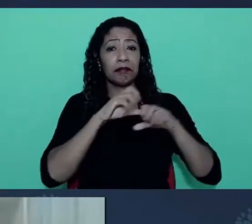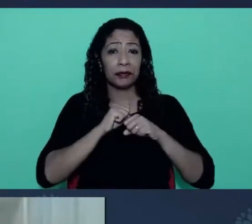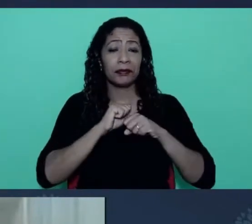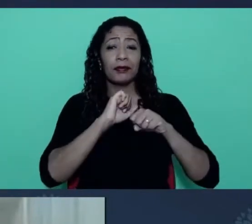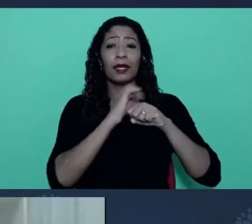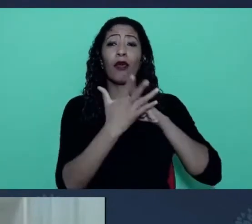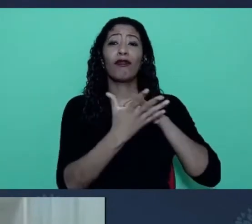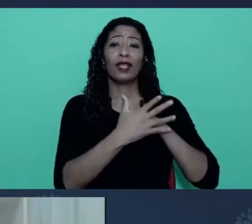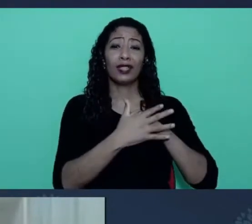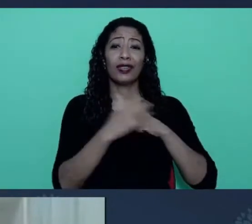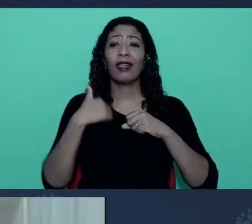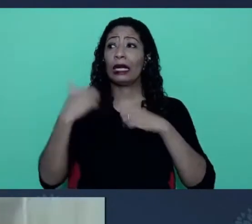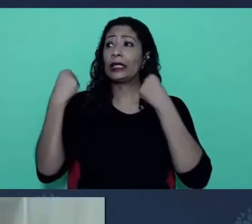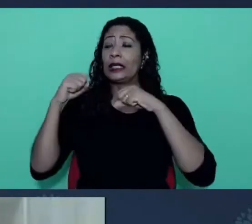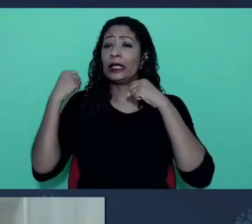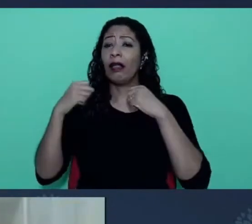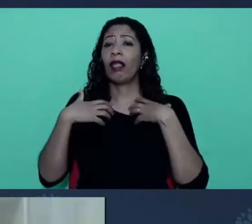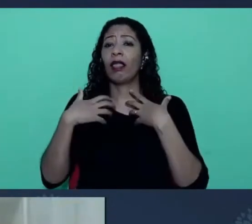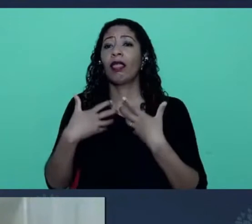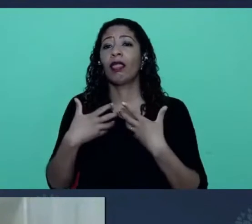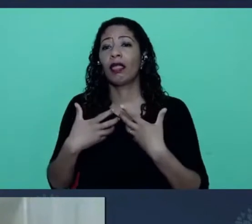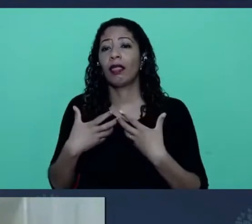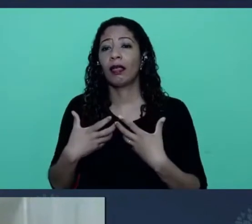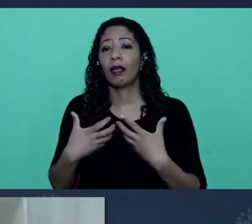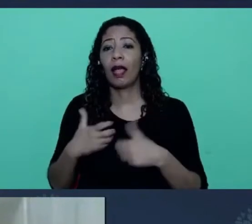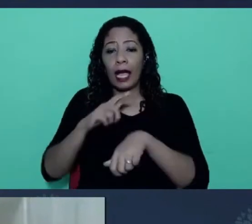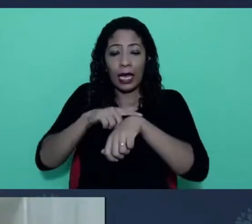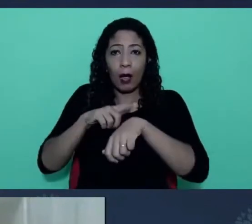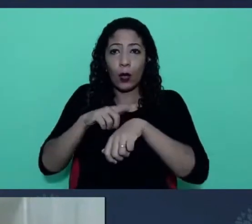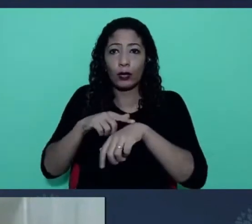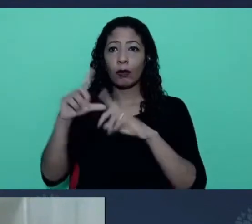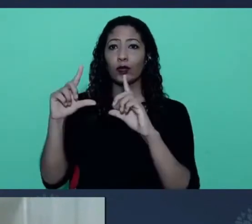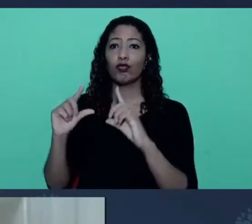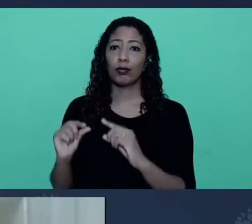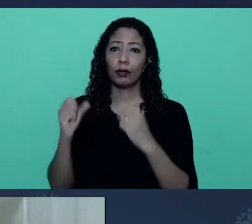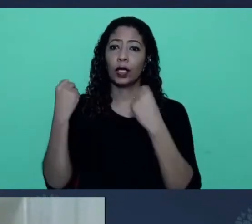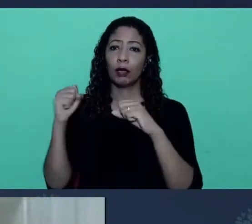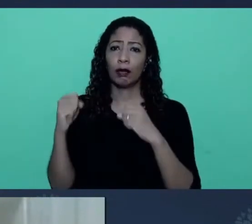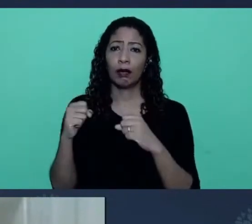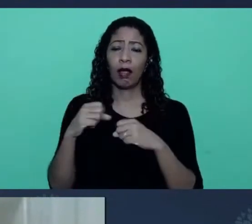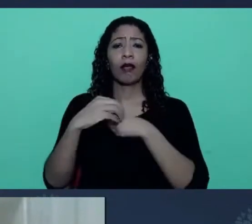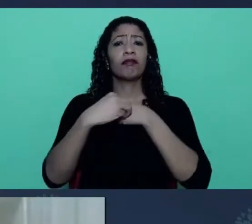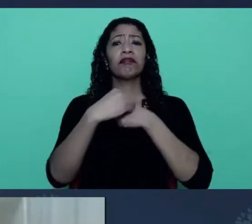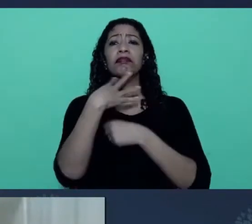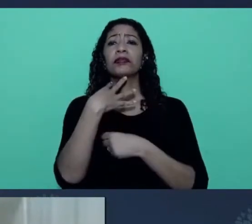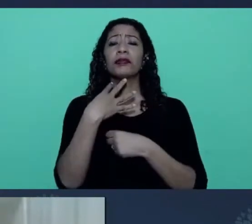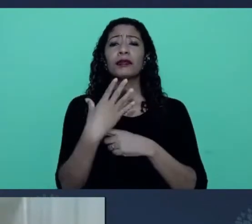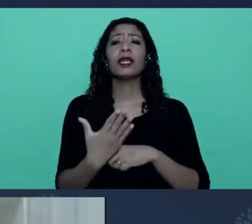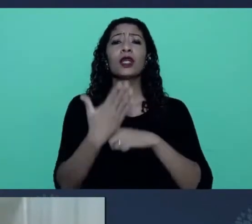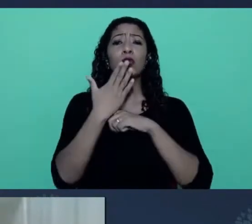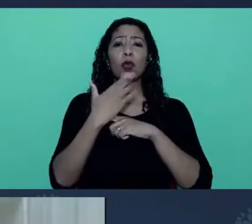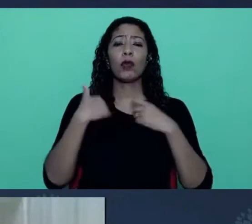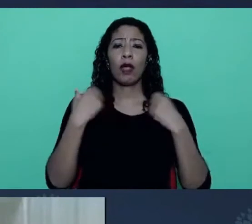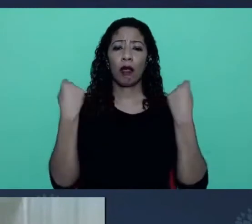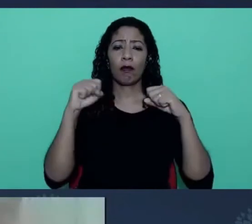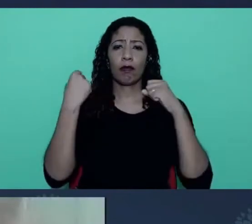nos treinos. Isso tem reduzido o tempo dos meus treinos. O que seria orientado nesses casos para recuperar minha performance?